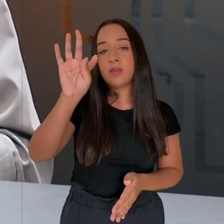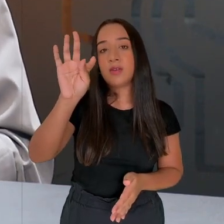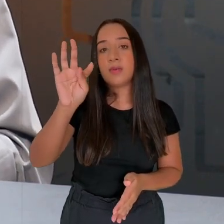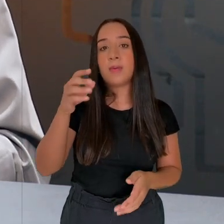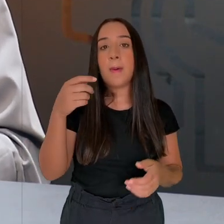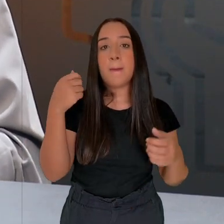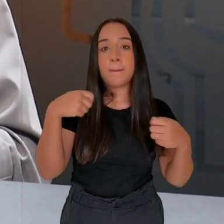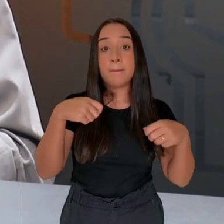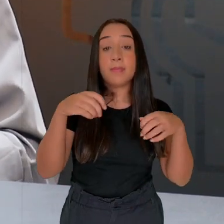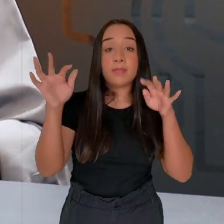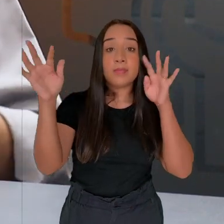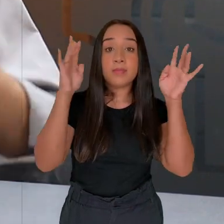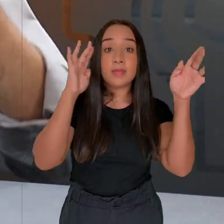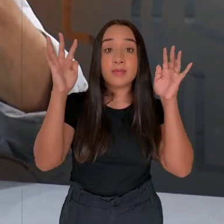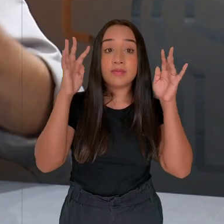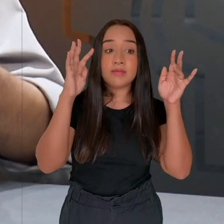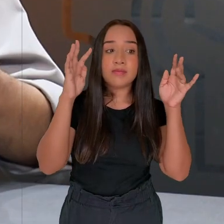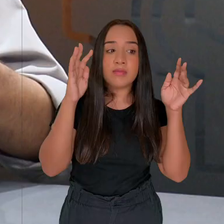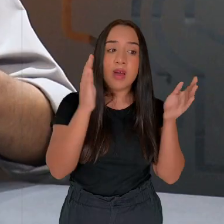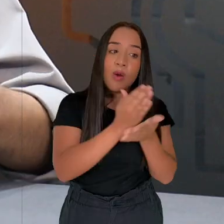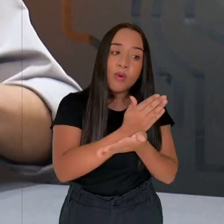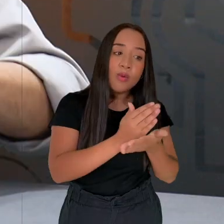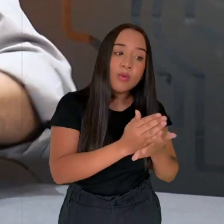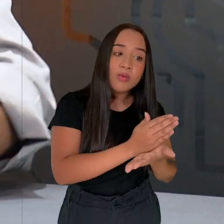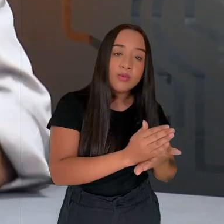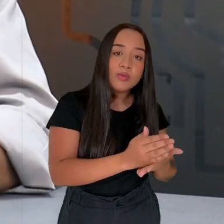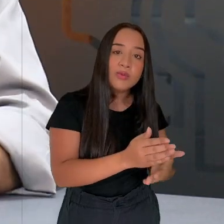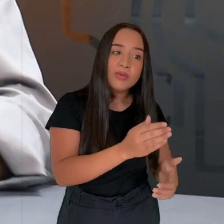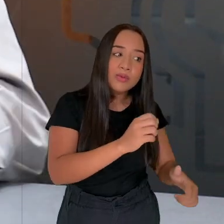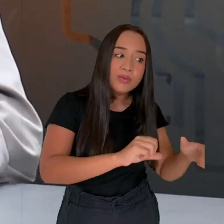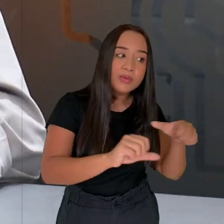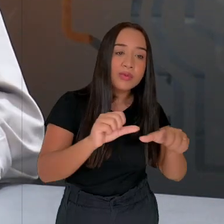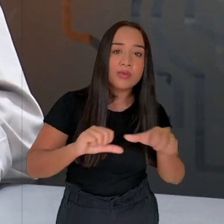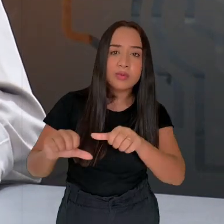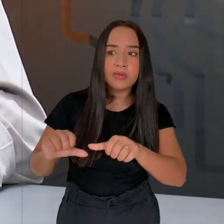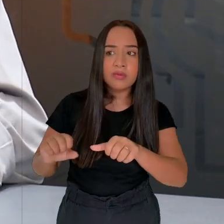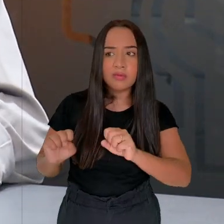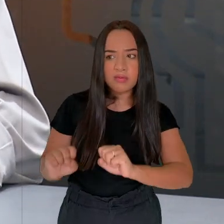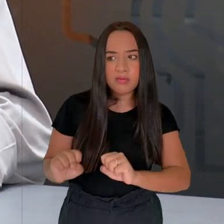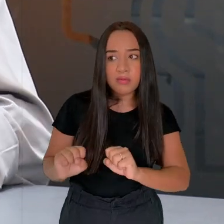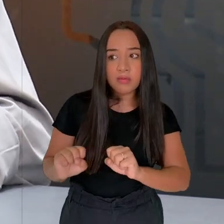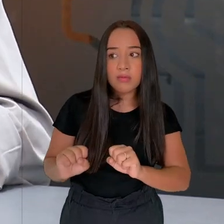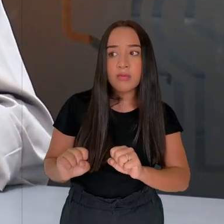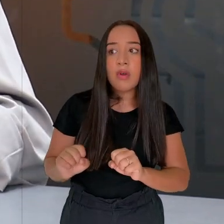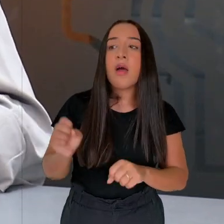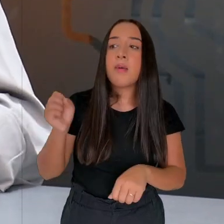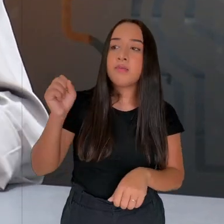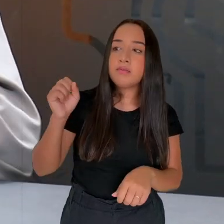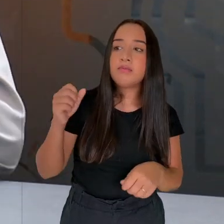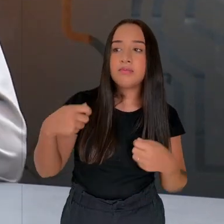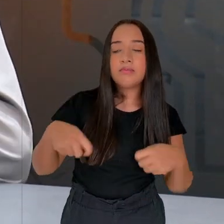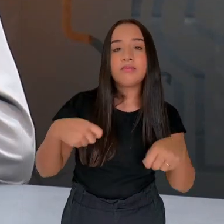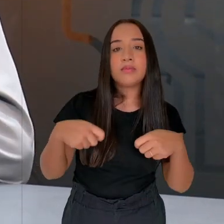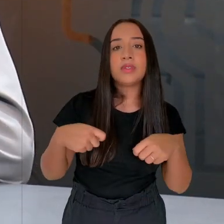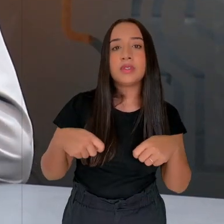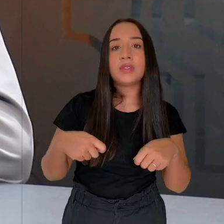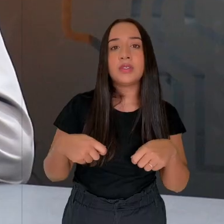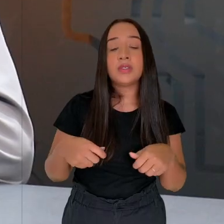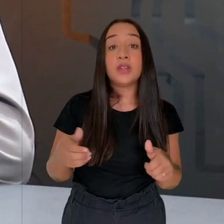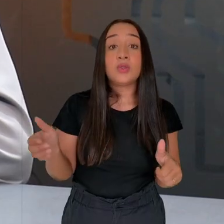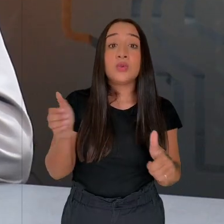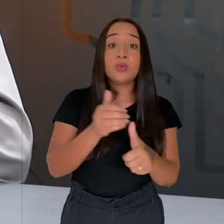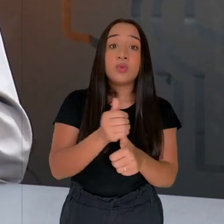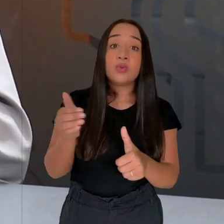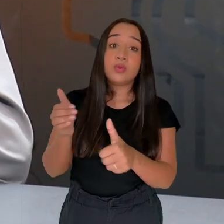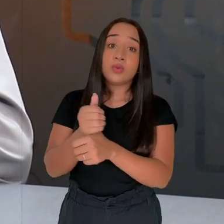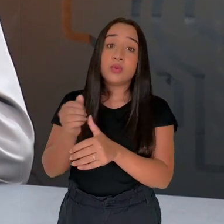Então, a gente precisa, no mínimo, começar garantindo que vai ser utilizado a mesma marca e fabricante de IGBT,